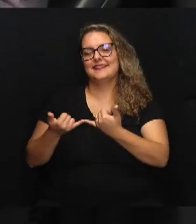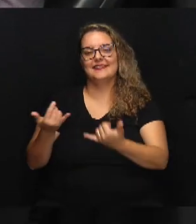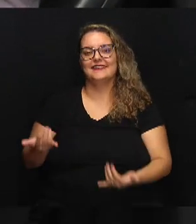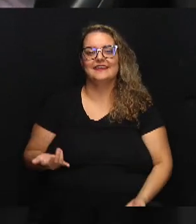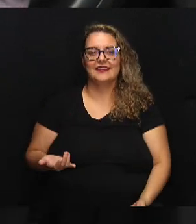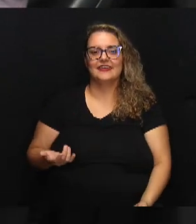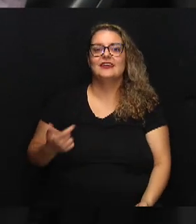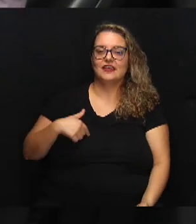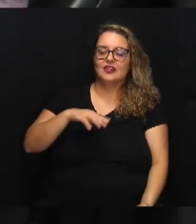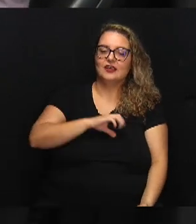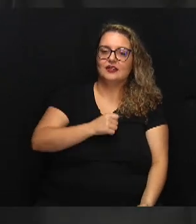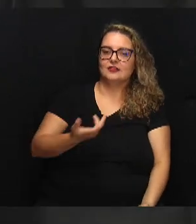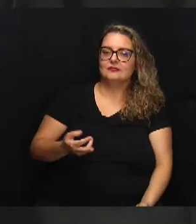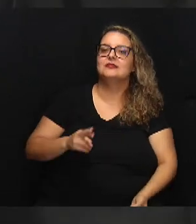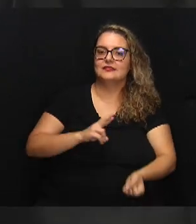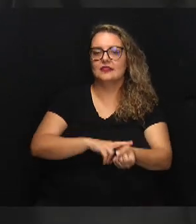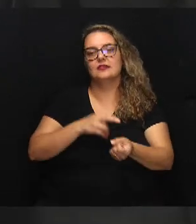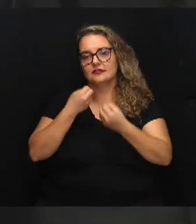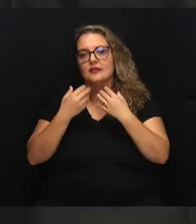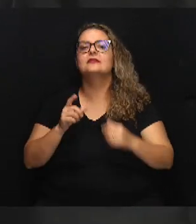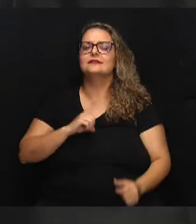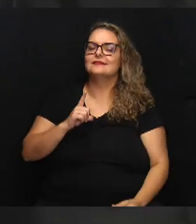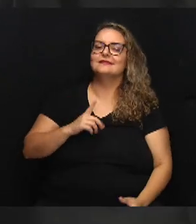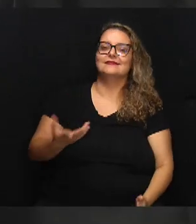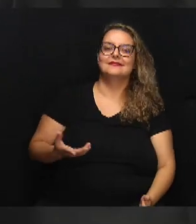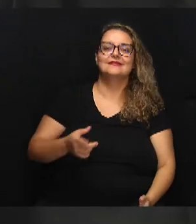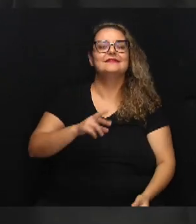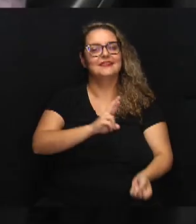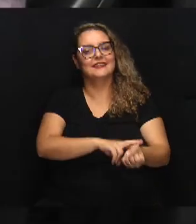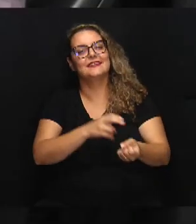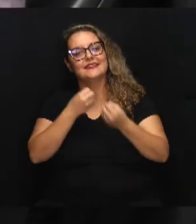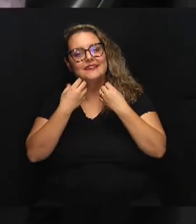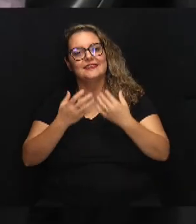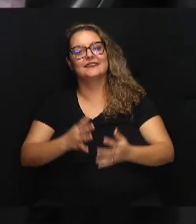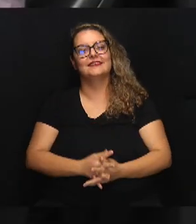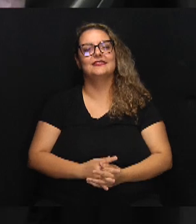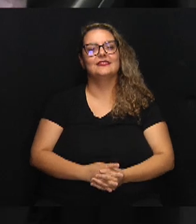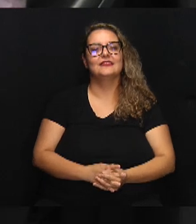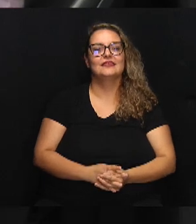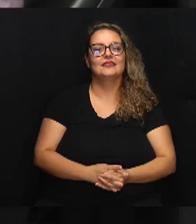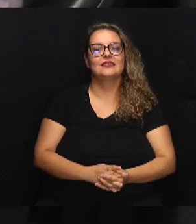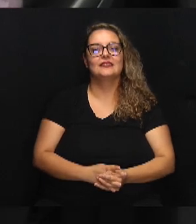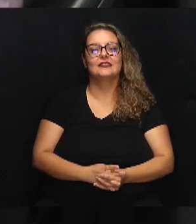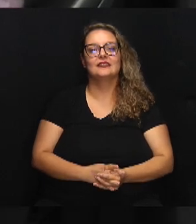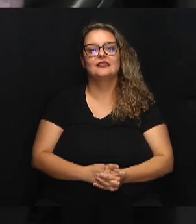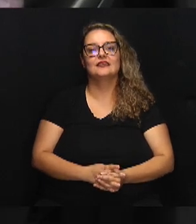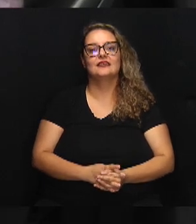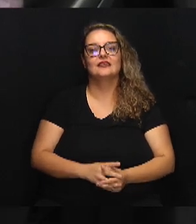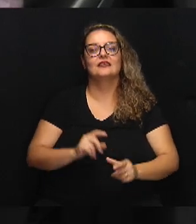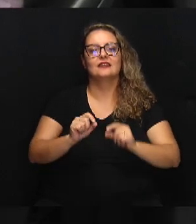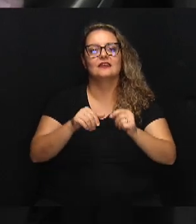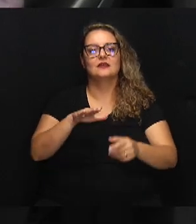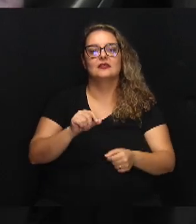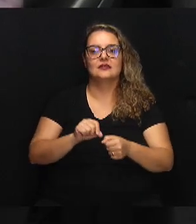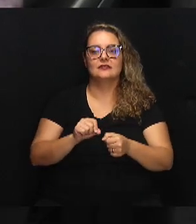brincadeira? gosto, mas eu tenho um ritmo bom. Ah, é? Tem. Tem ritmo bom? Sim. Ah, entendi. Me E garanto. além disso, o que você